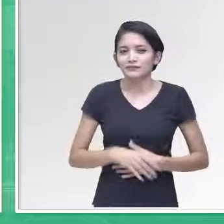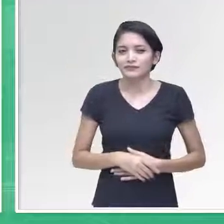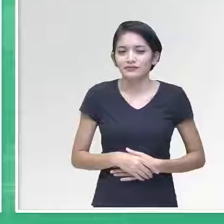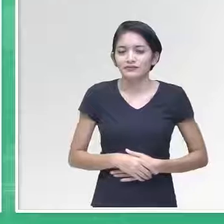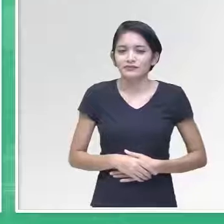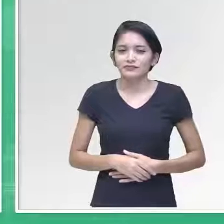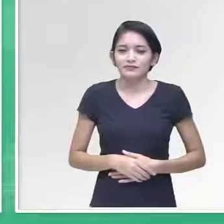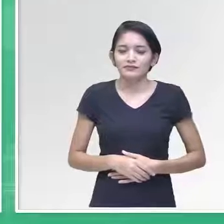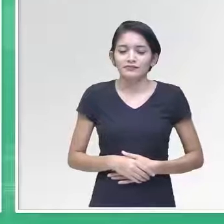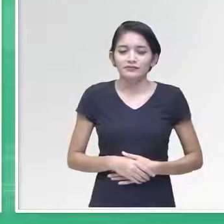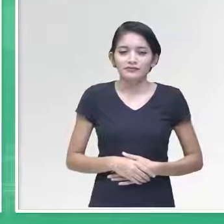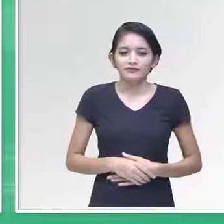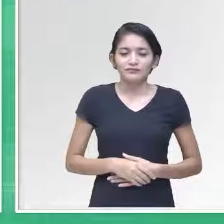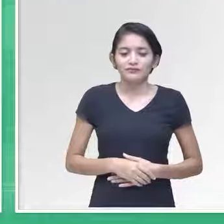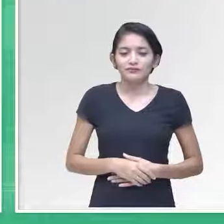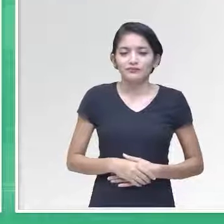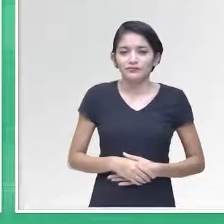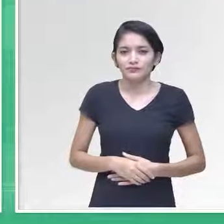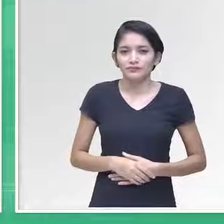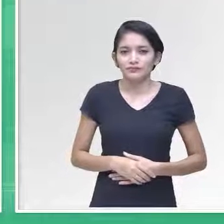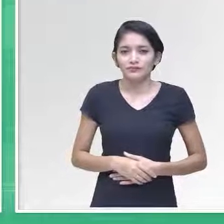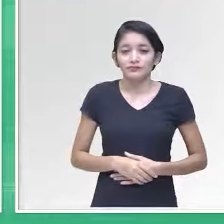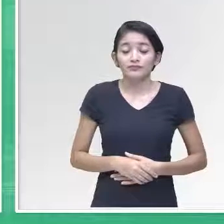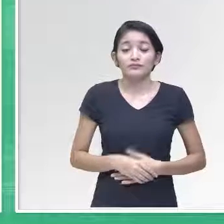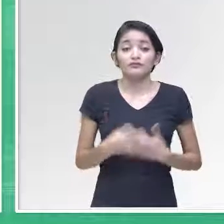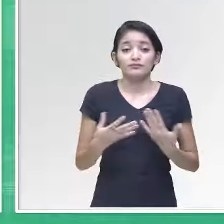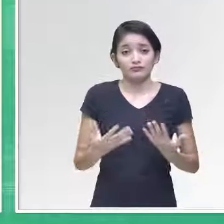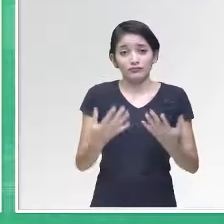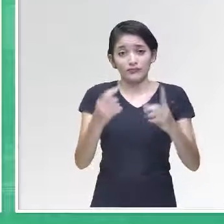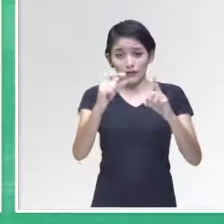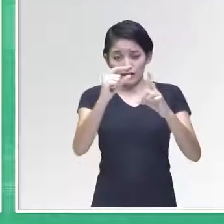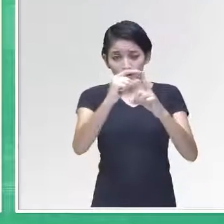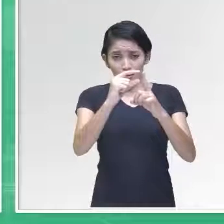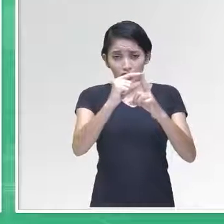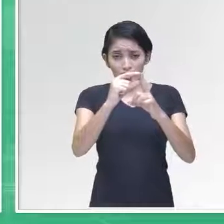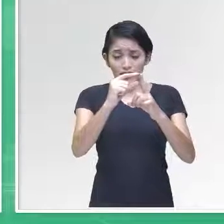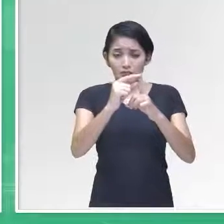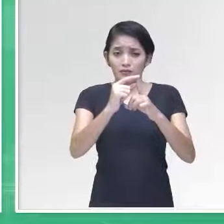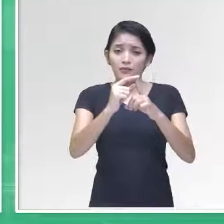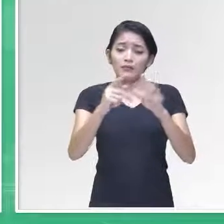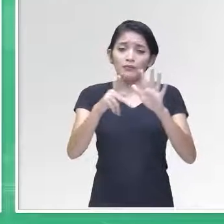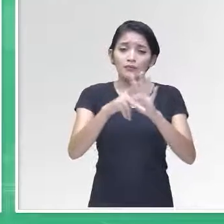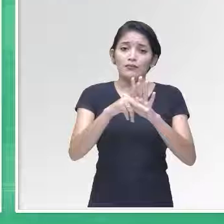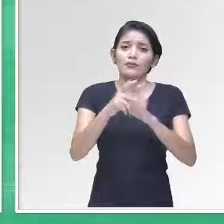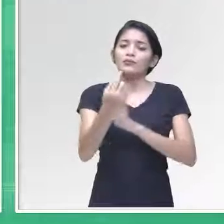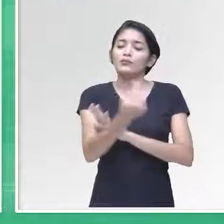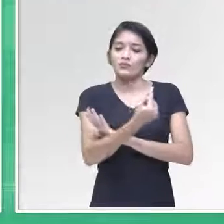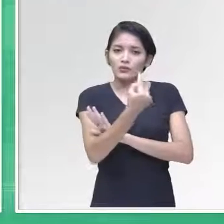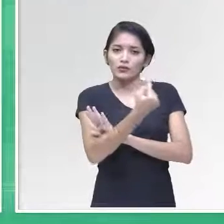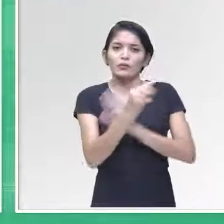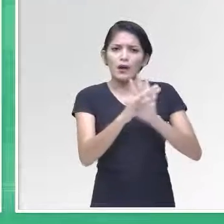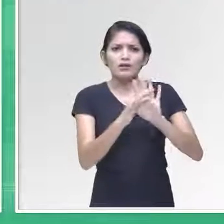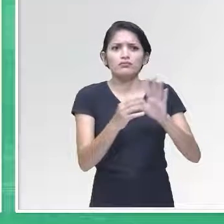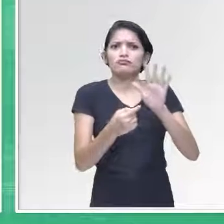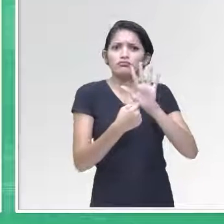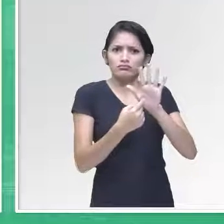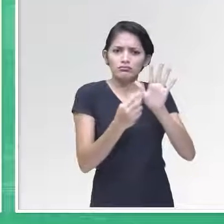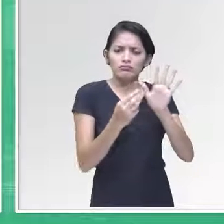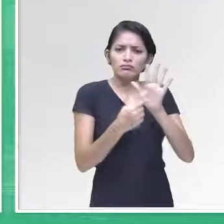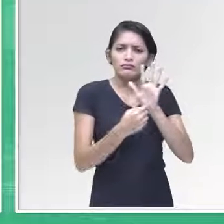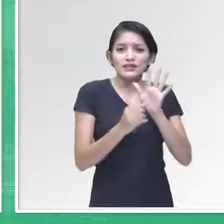isso aí? Olha só. A palavra está no singular, mesmo ela representando, né, uma galera aí,